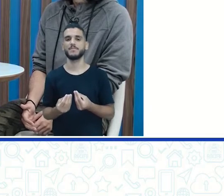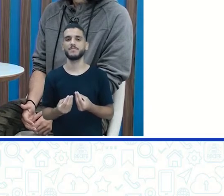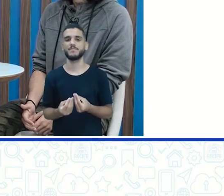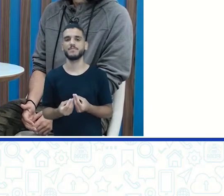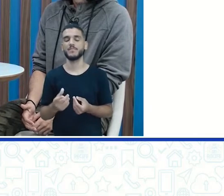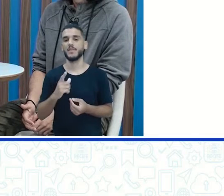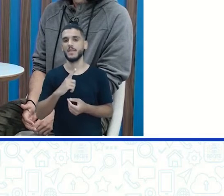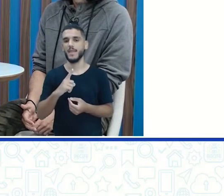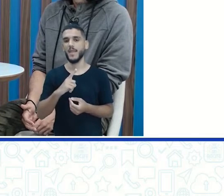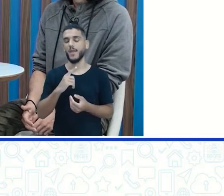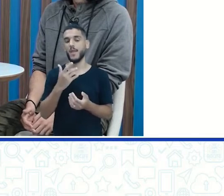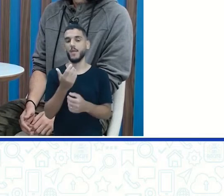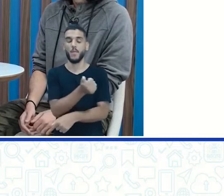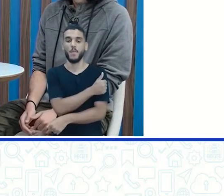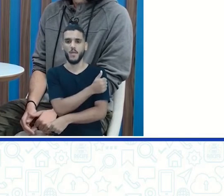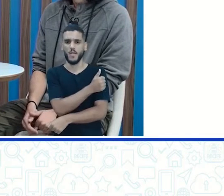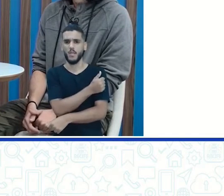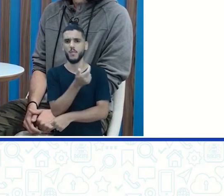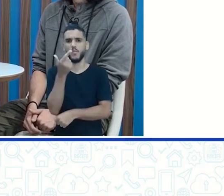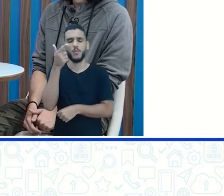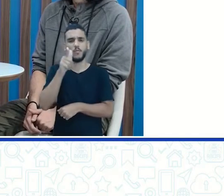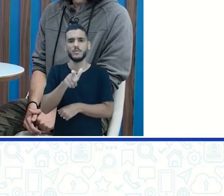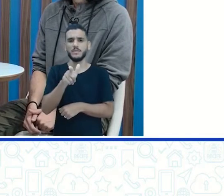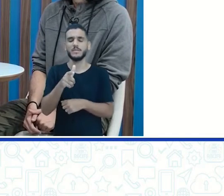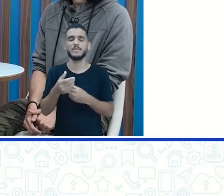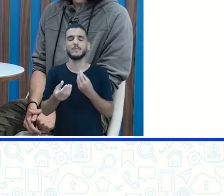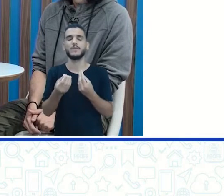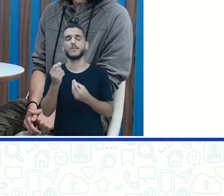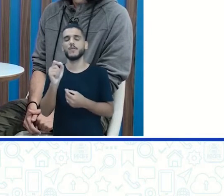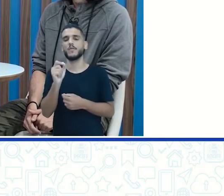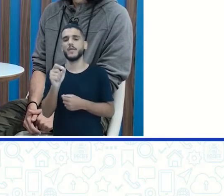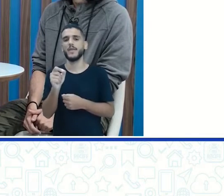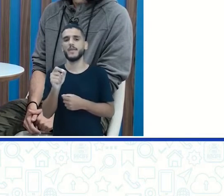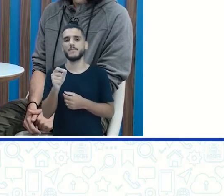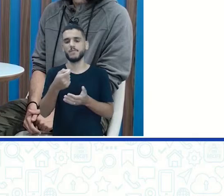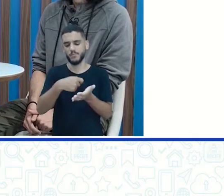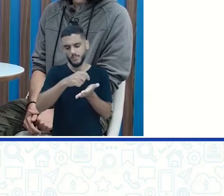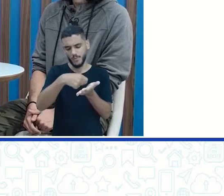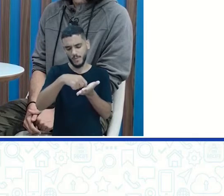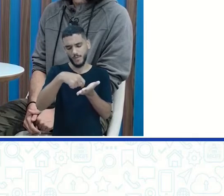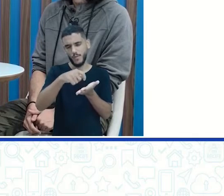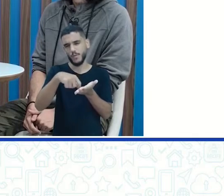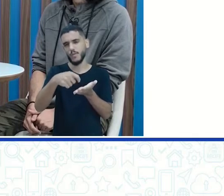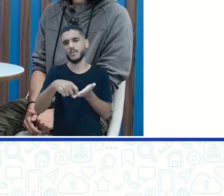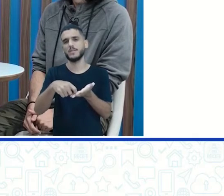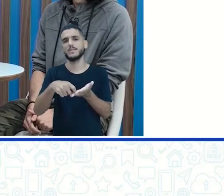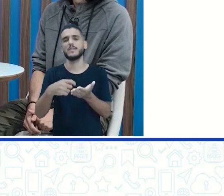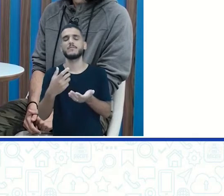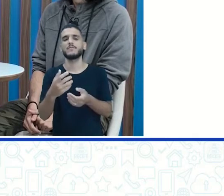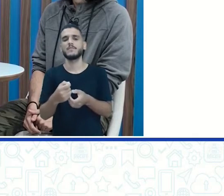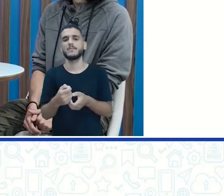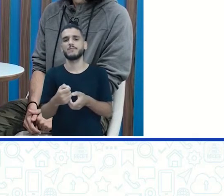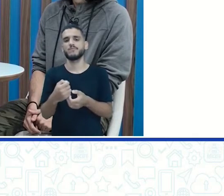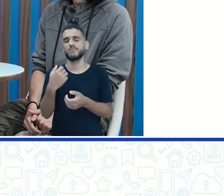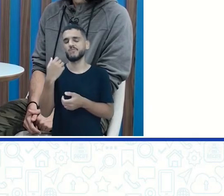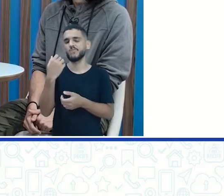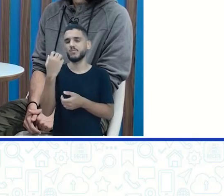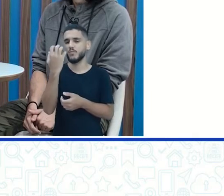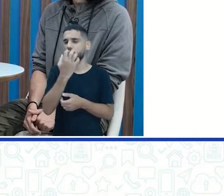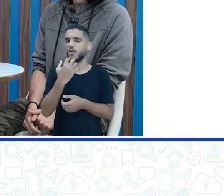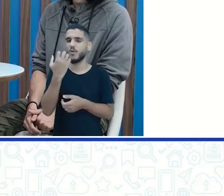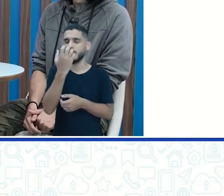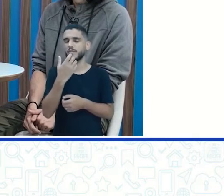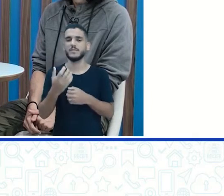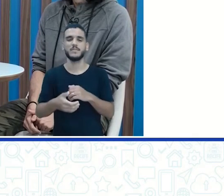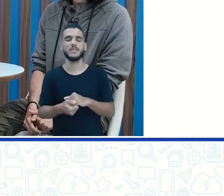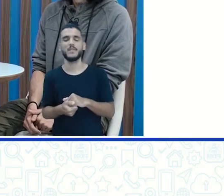o nosso estudante conseguisse pegar na anotação musical as músicas? Será que eles